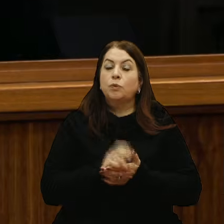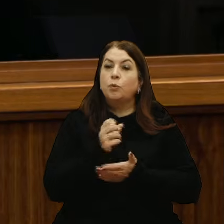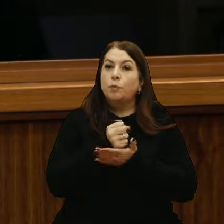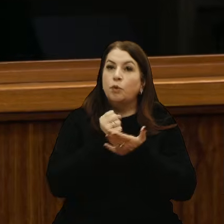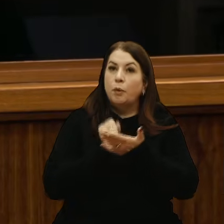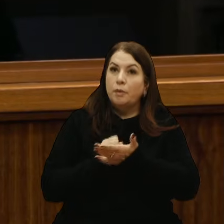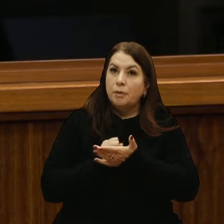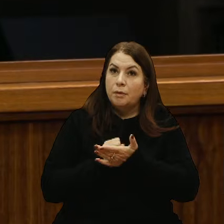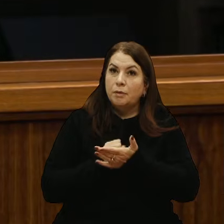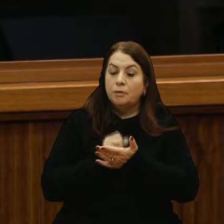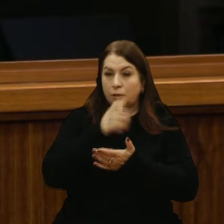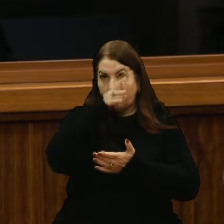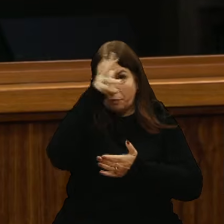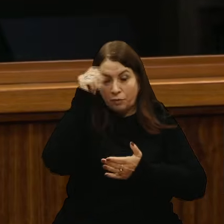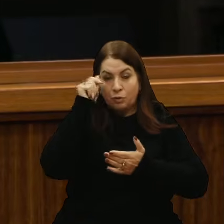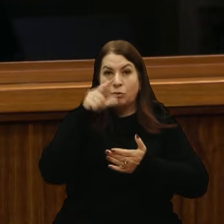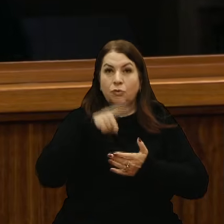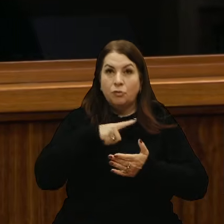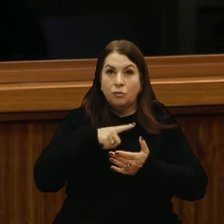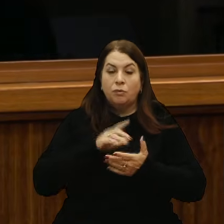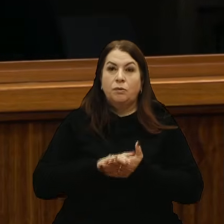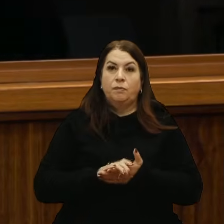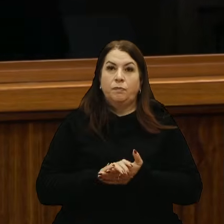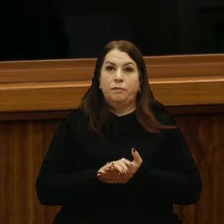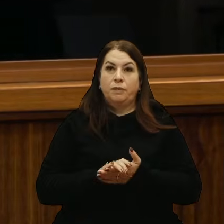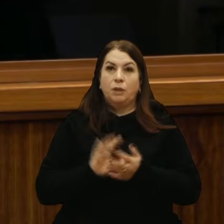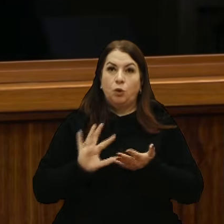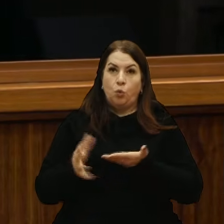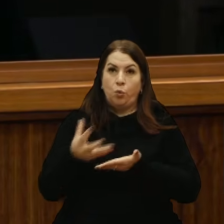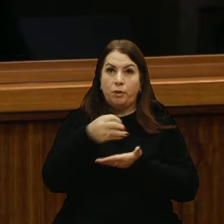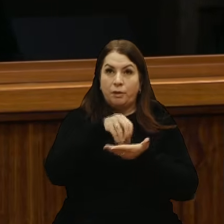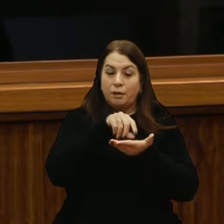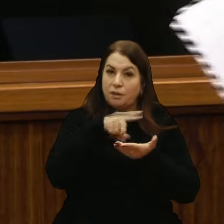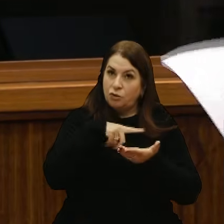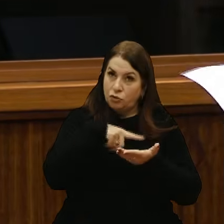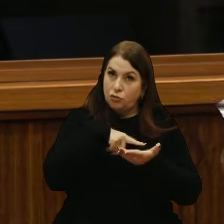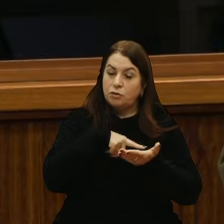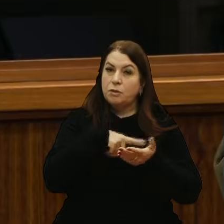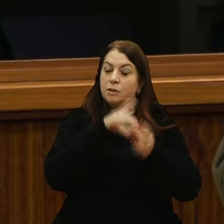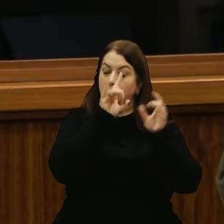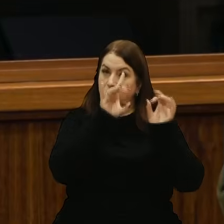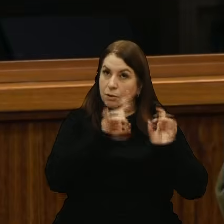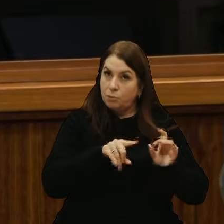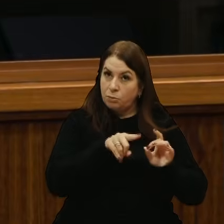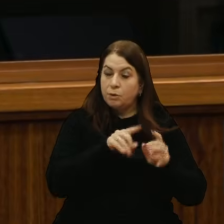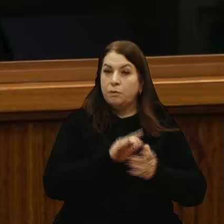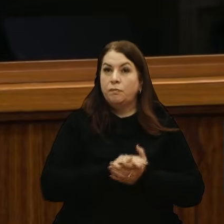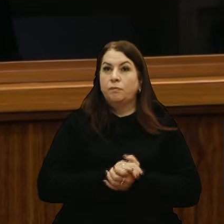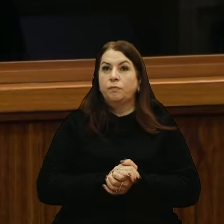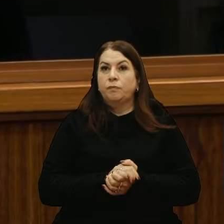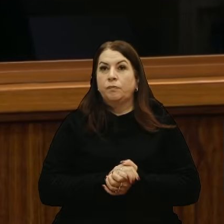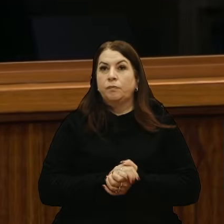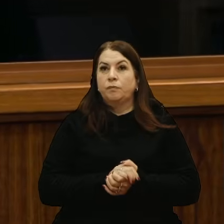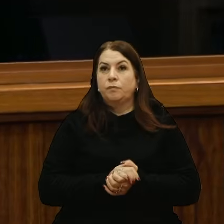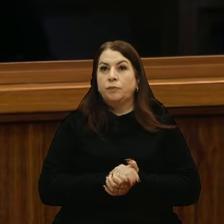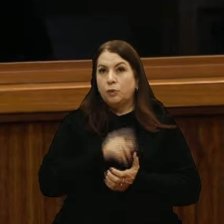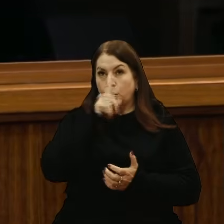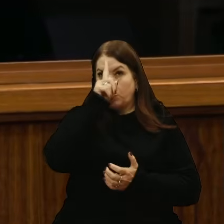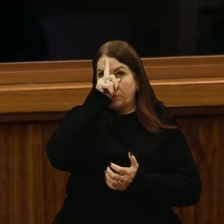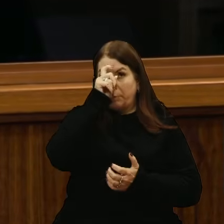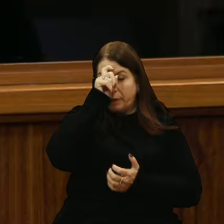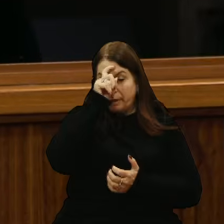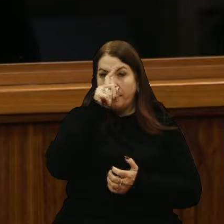contratos que a prefeitura tinha, que a Codeca tinha, especialmente com